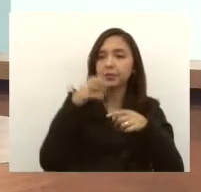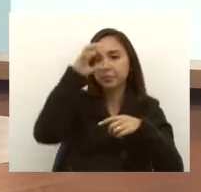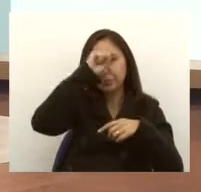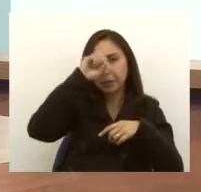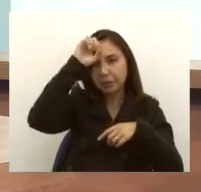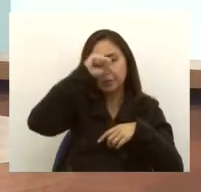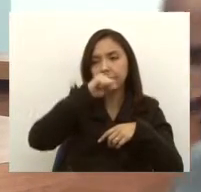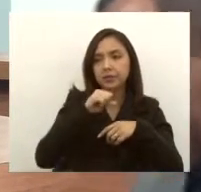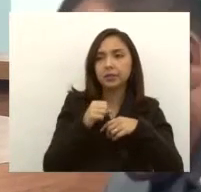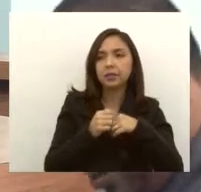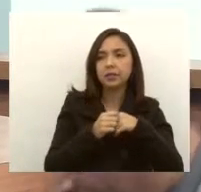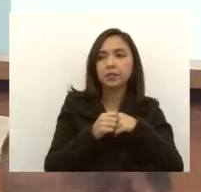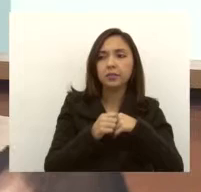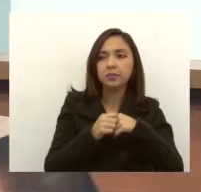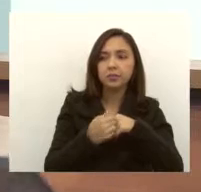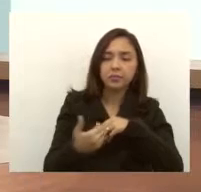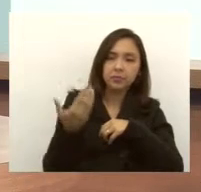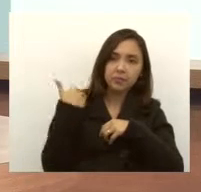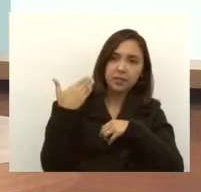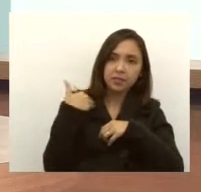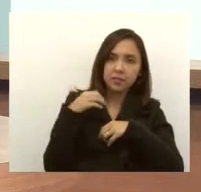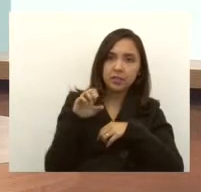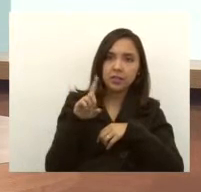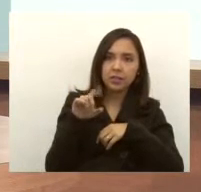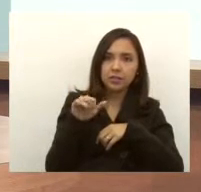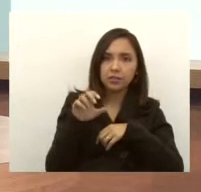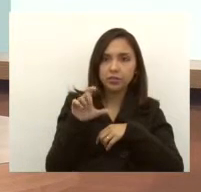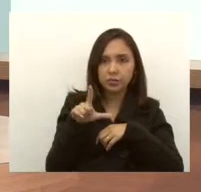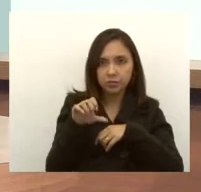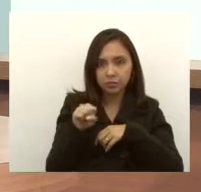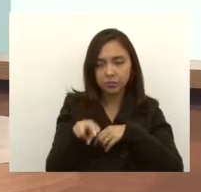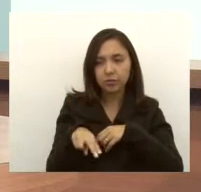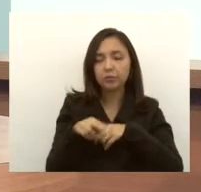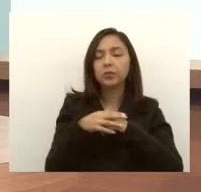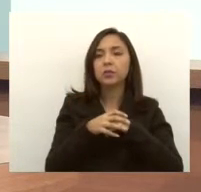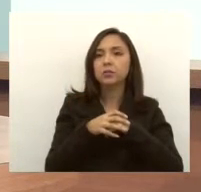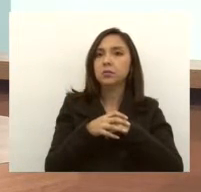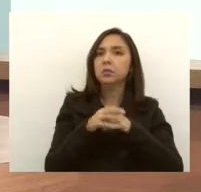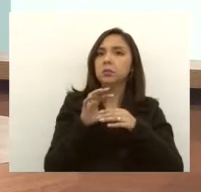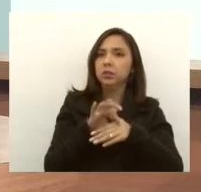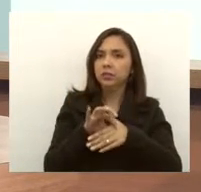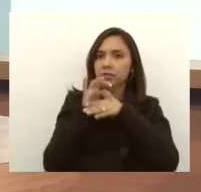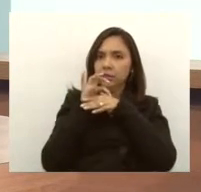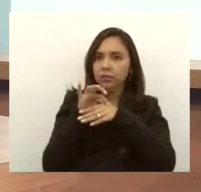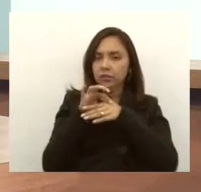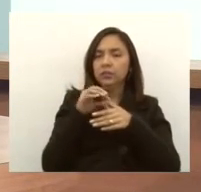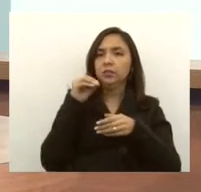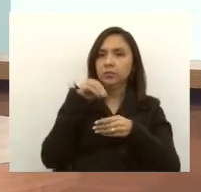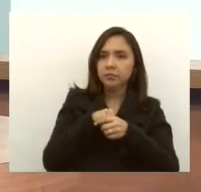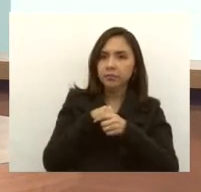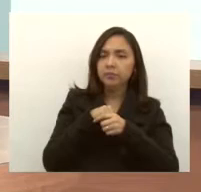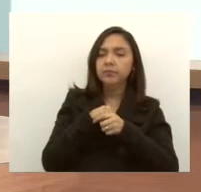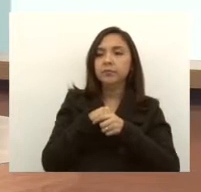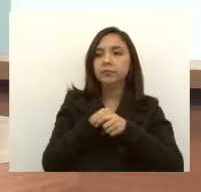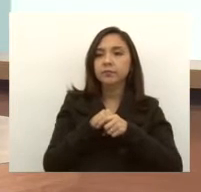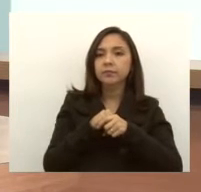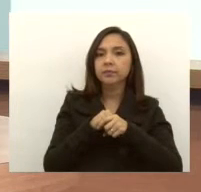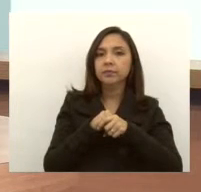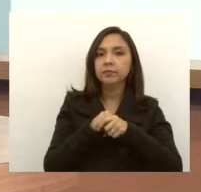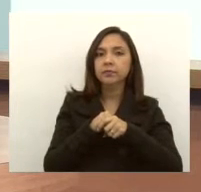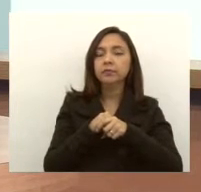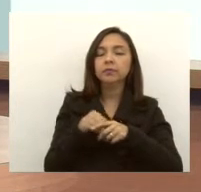aprendizado que eu tive com o Edilson Ceará, uma grande liderança também dentro do nosso partido,